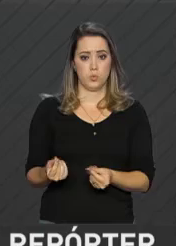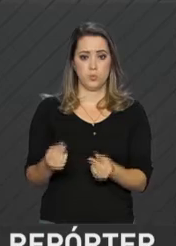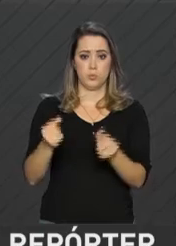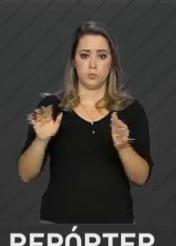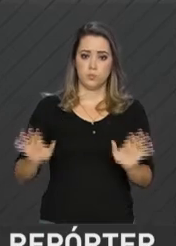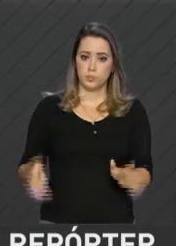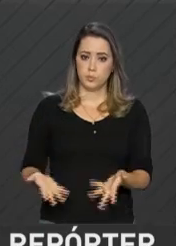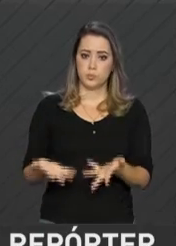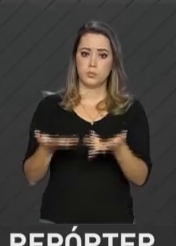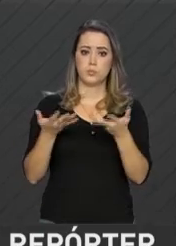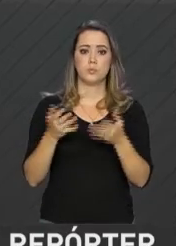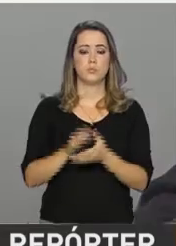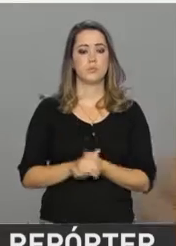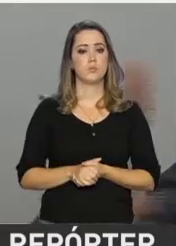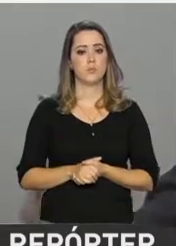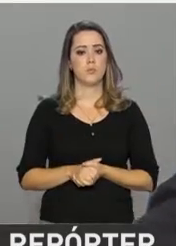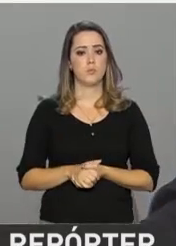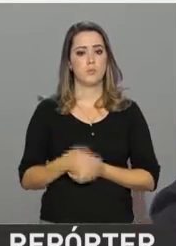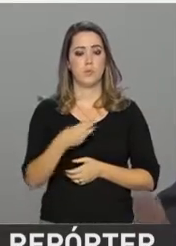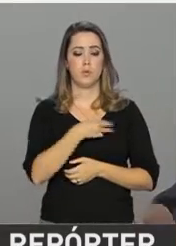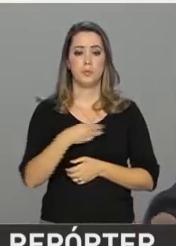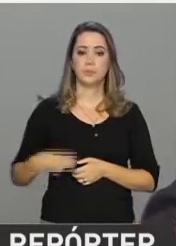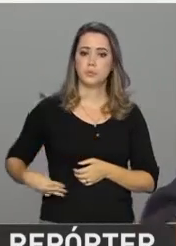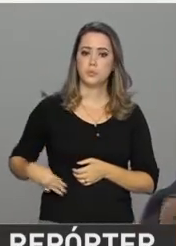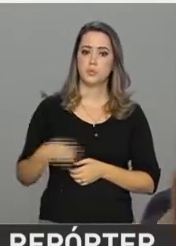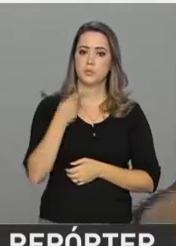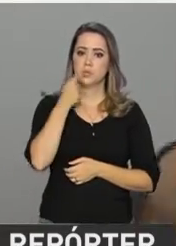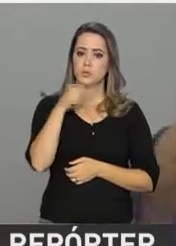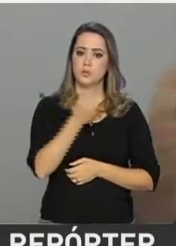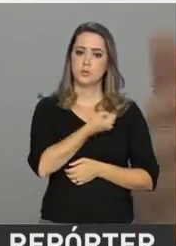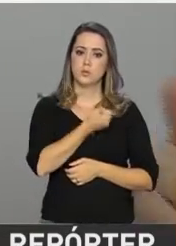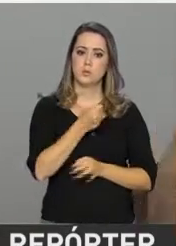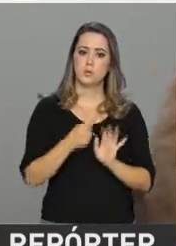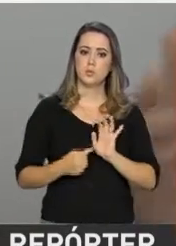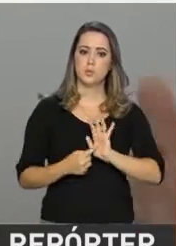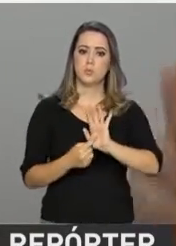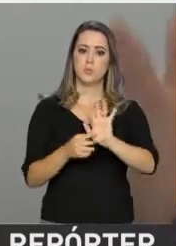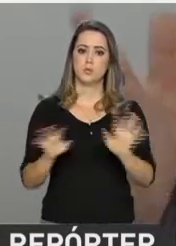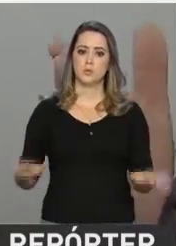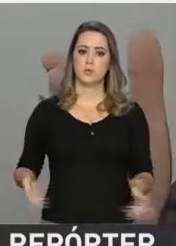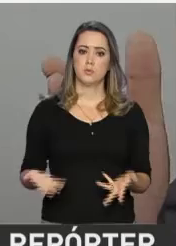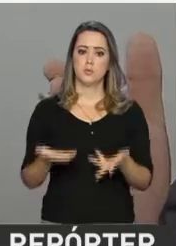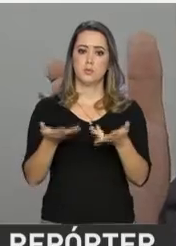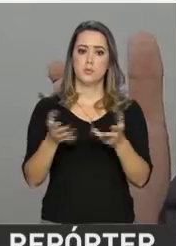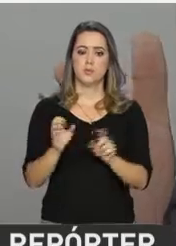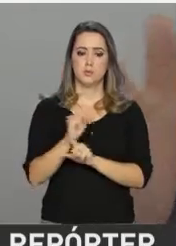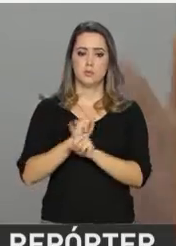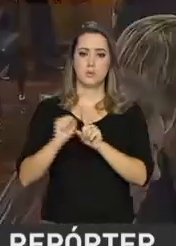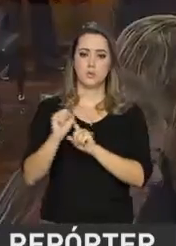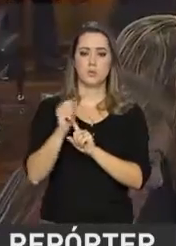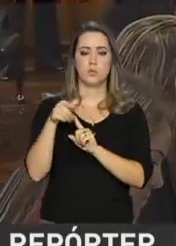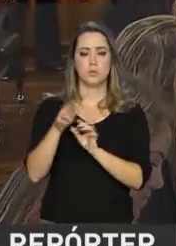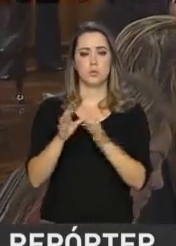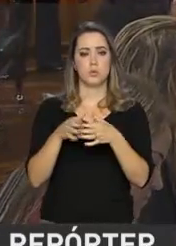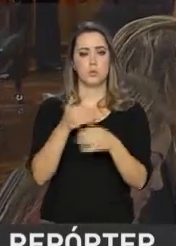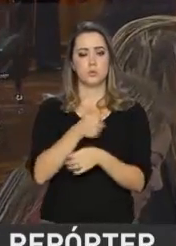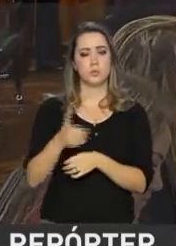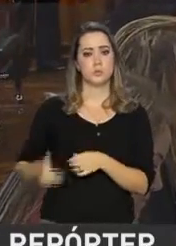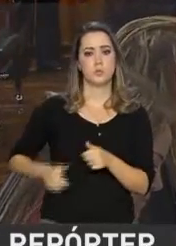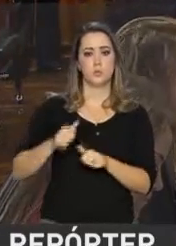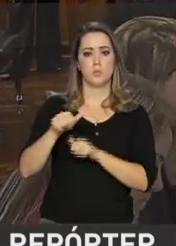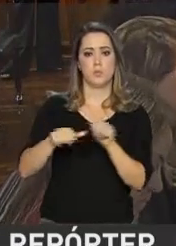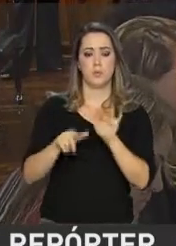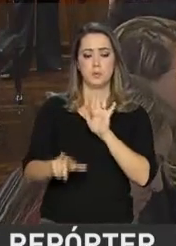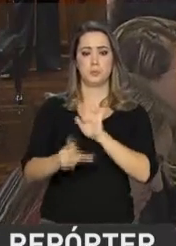da produção agropecuária para o ministro padilha os números refletem a valorização da área social pelo governo com a mudança na legislação